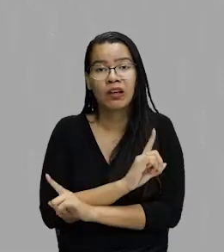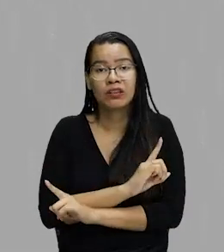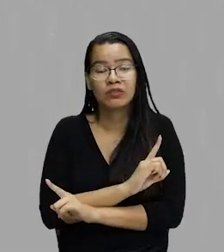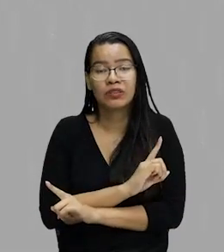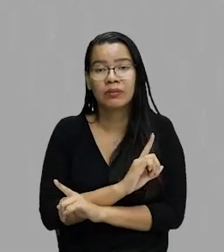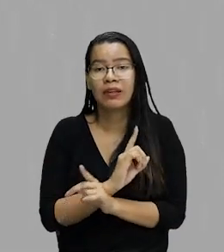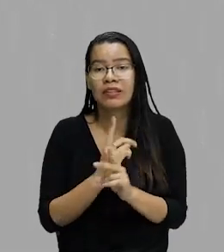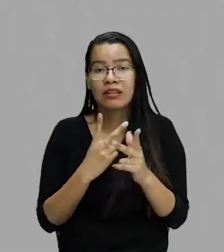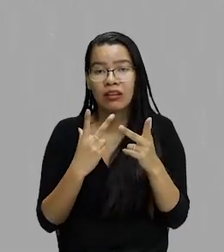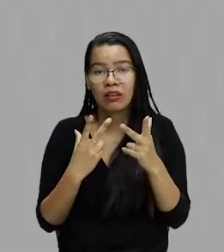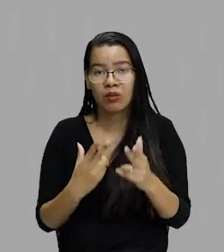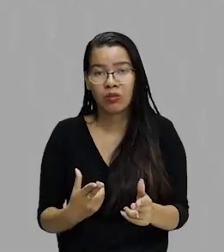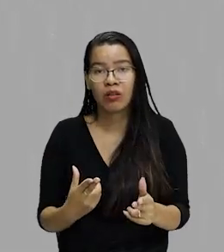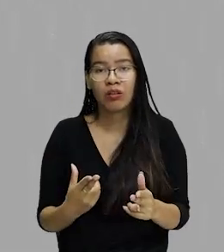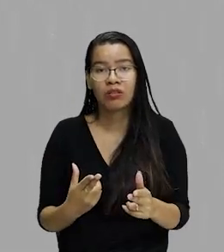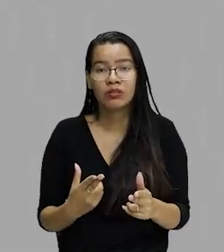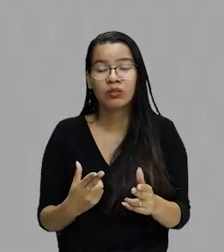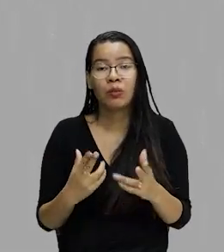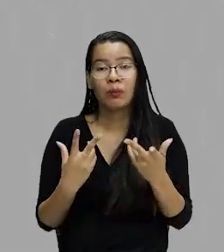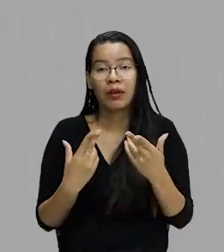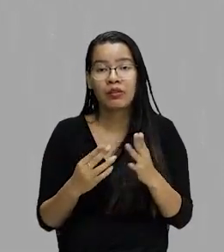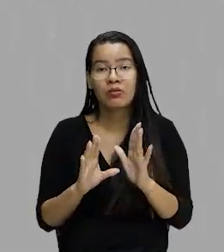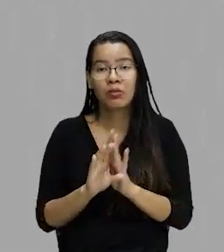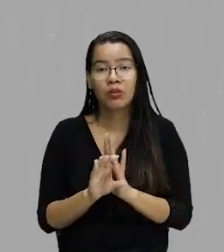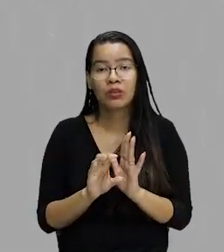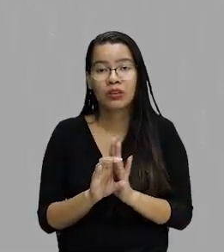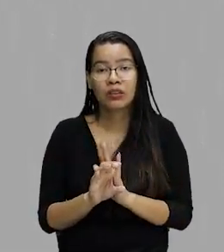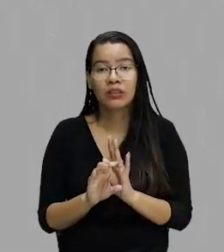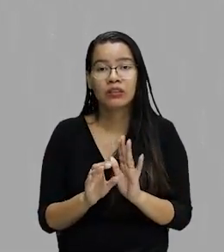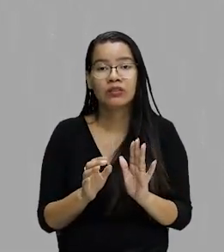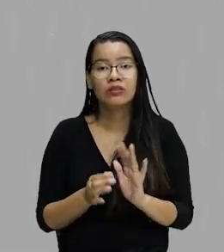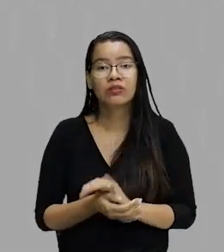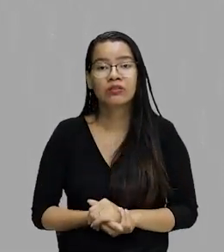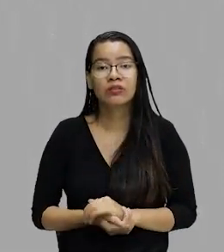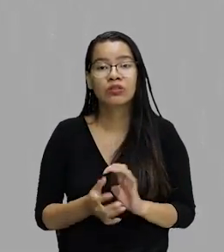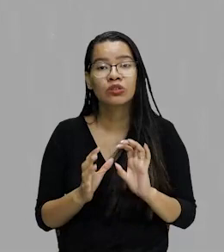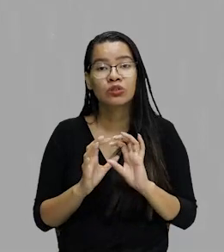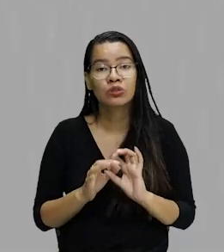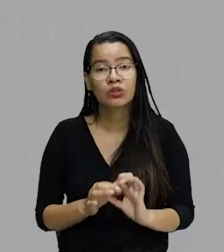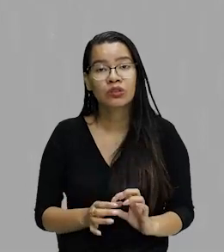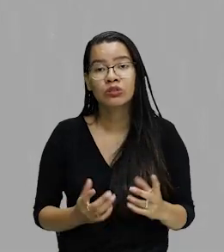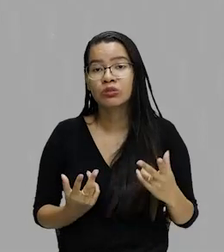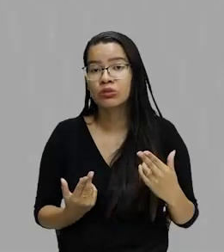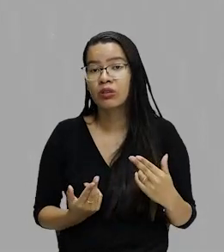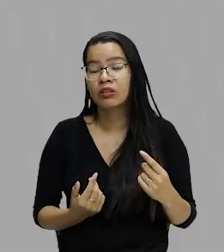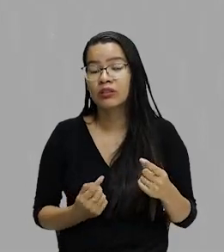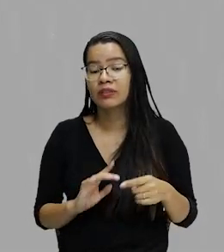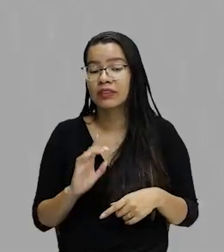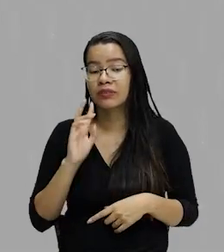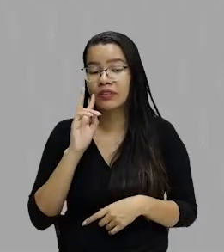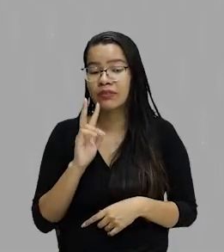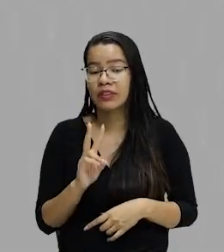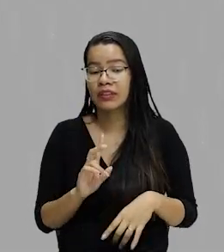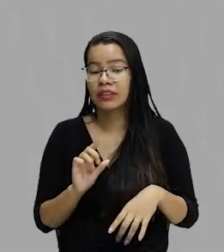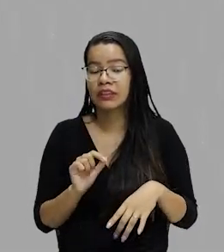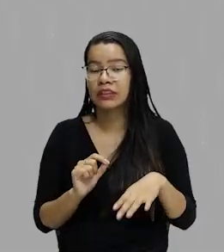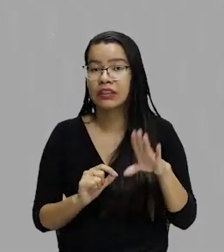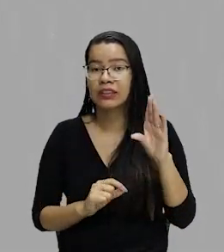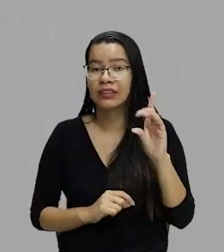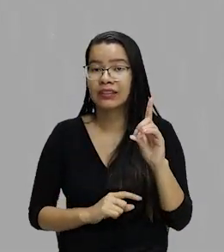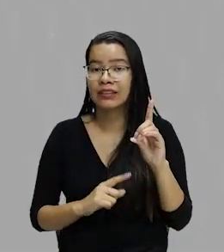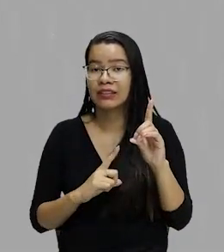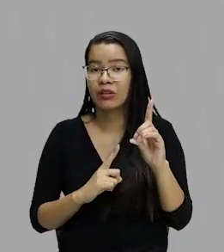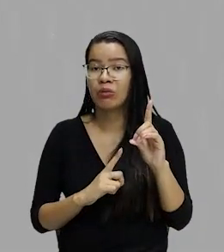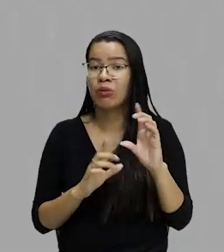está dentro do mesmo contexto e não fora do contexto. E aqui na letra D você vai ver que tem um contexto completamente